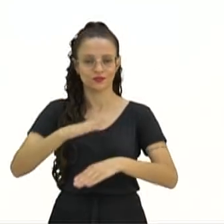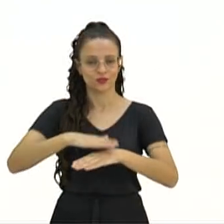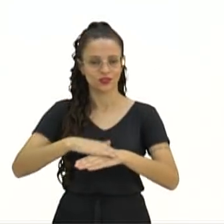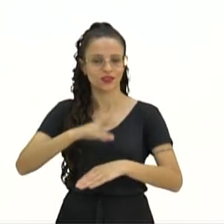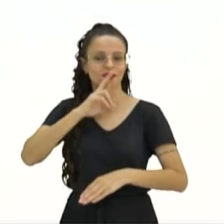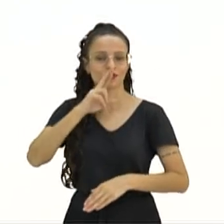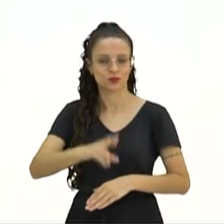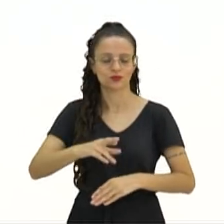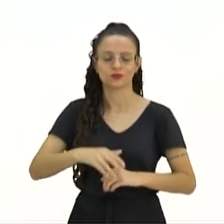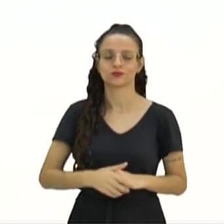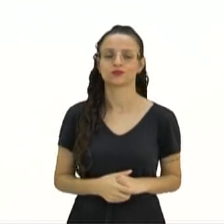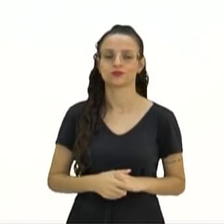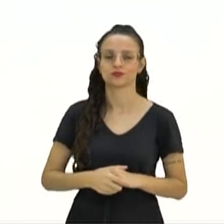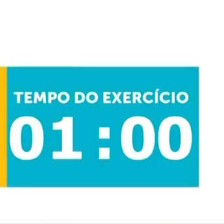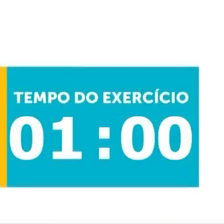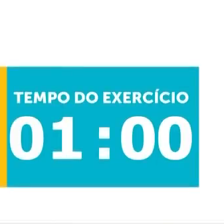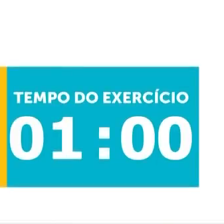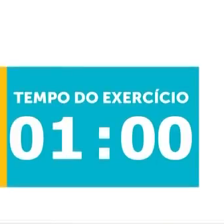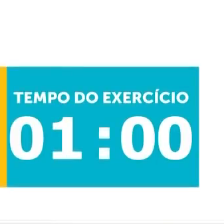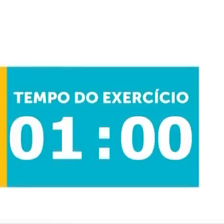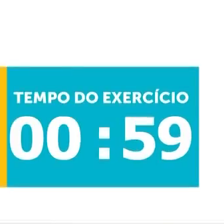gente já volta para corrigir.